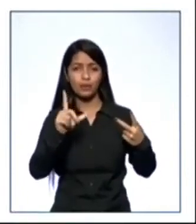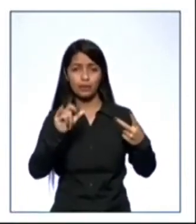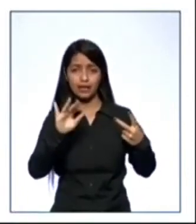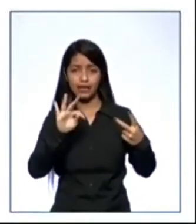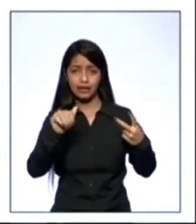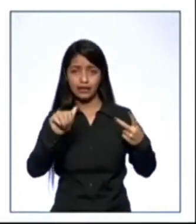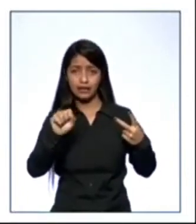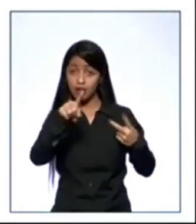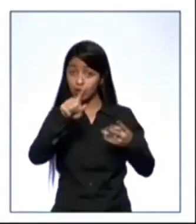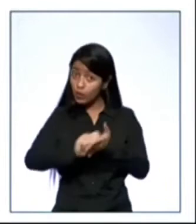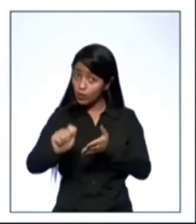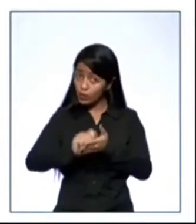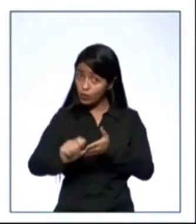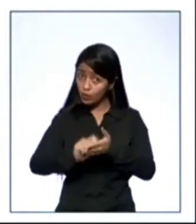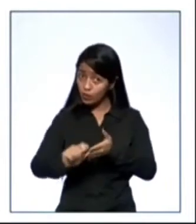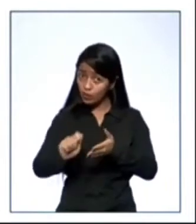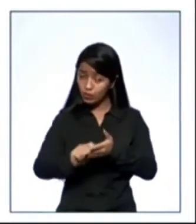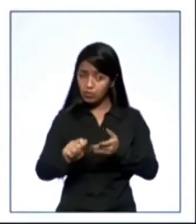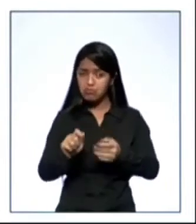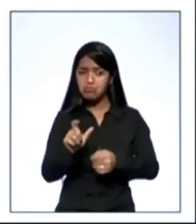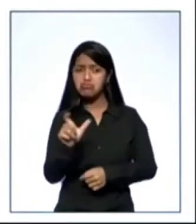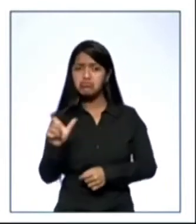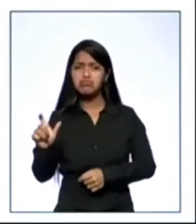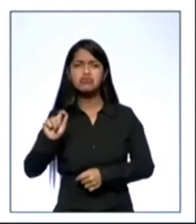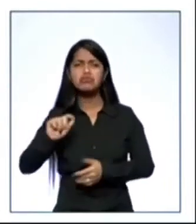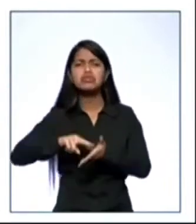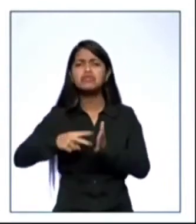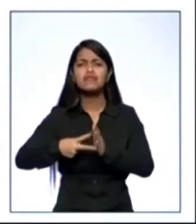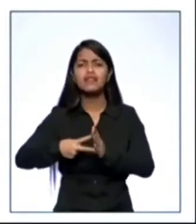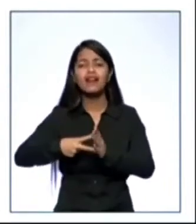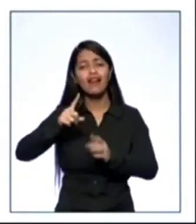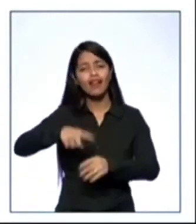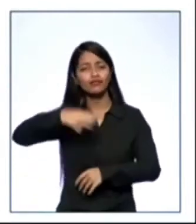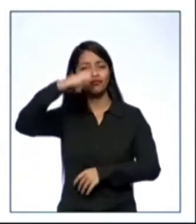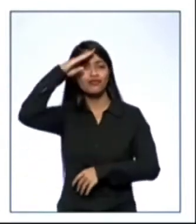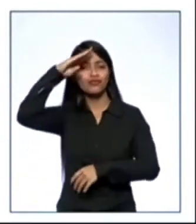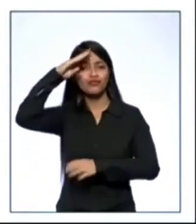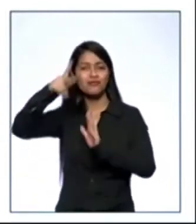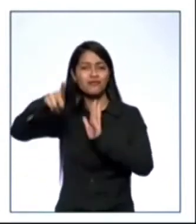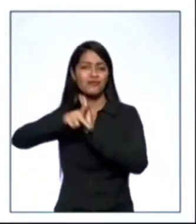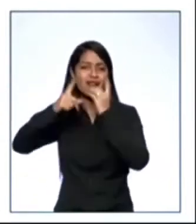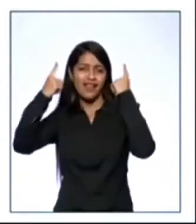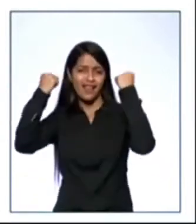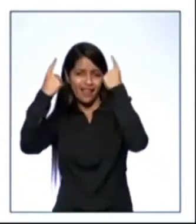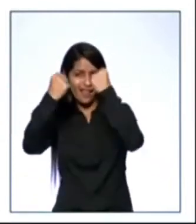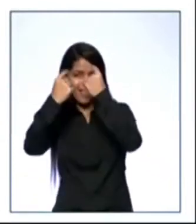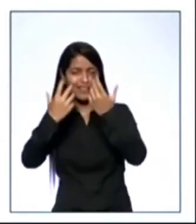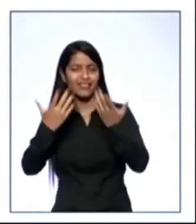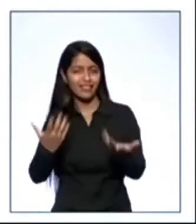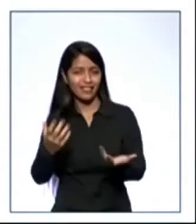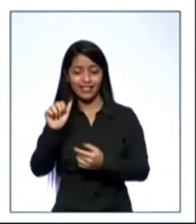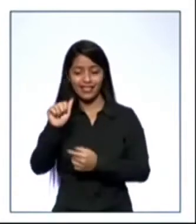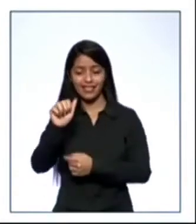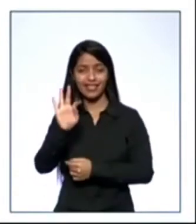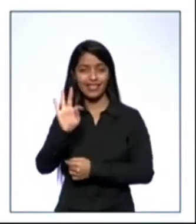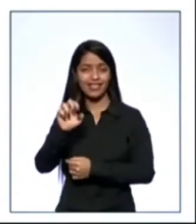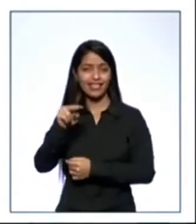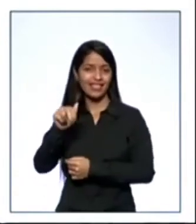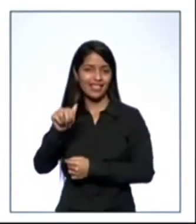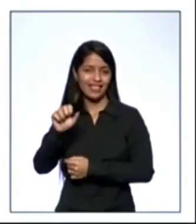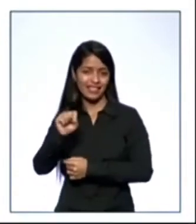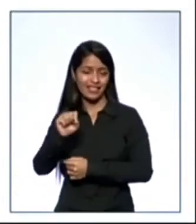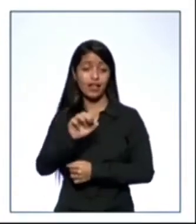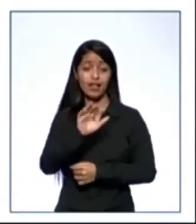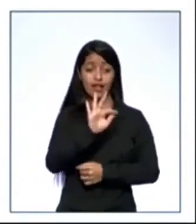anota aí. Falange hoplita é o soldado do mundo grego, de Atenas, de Esparta. A falange é o coletivo e